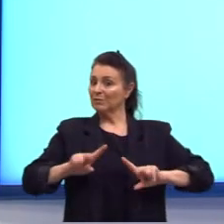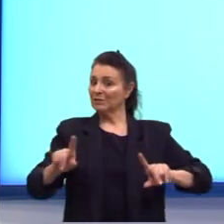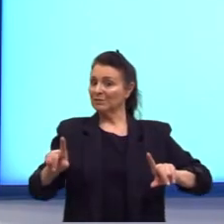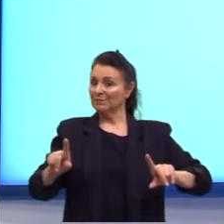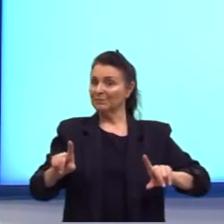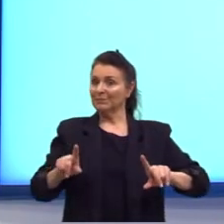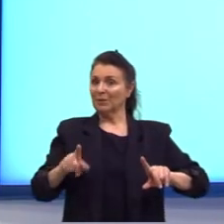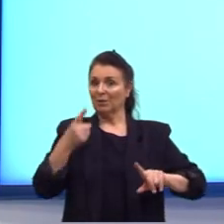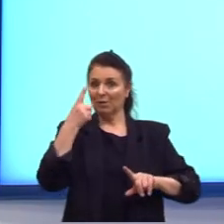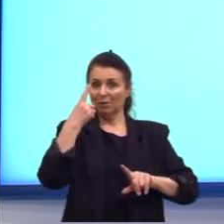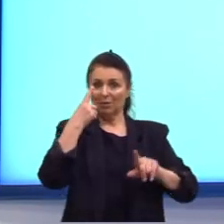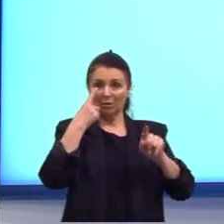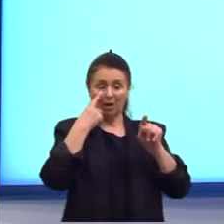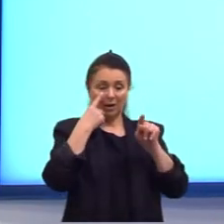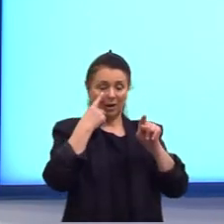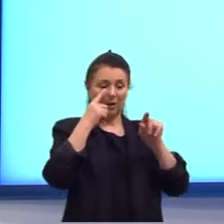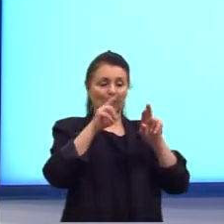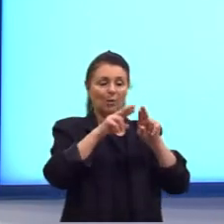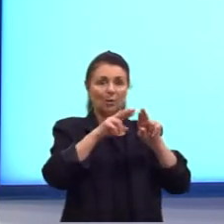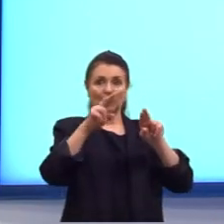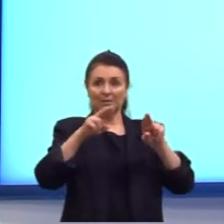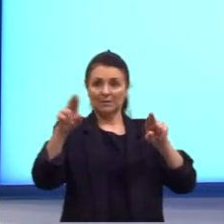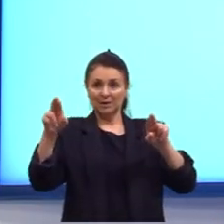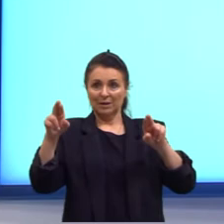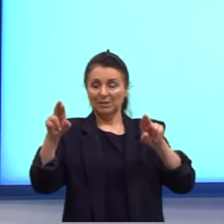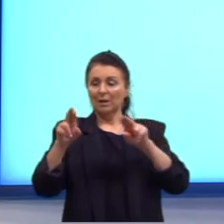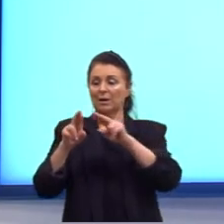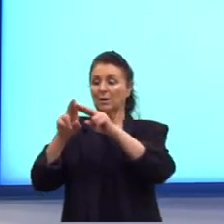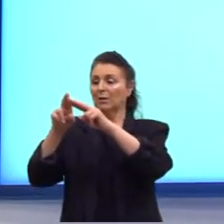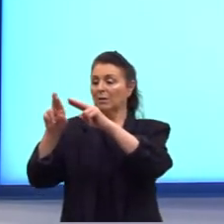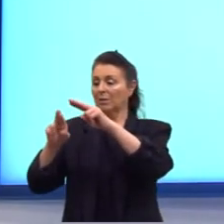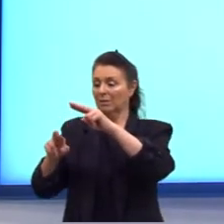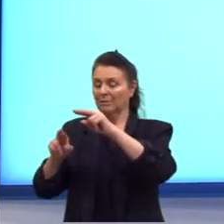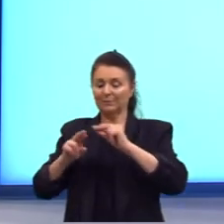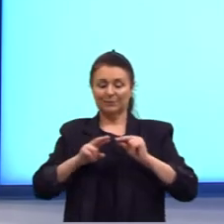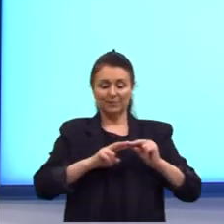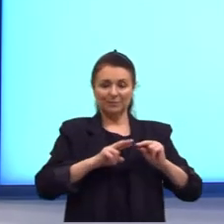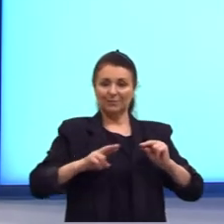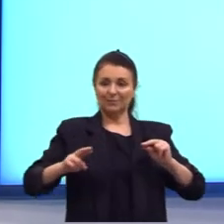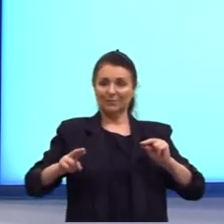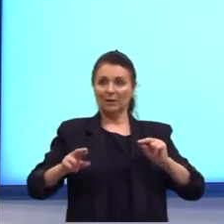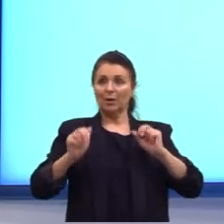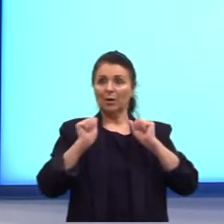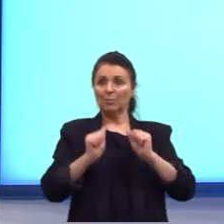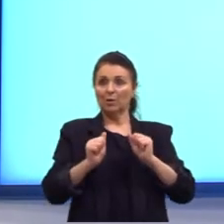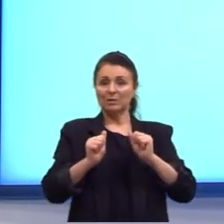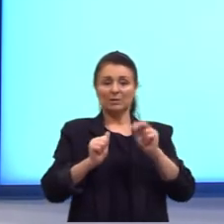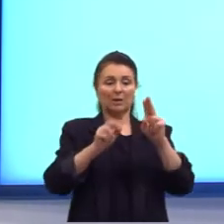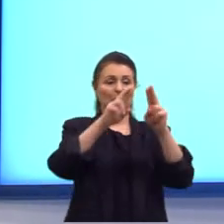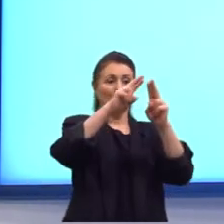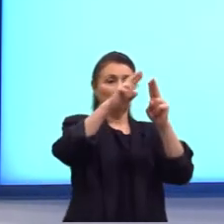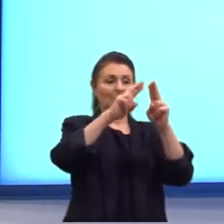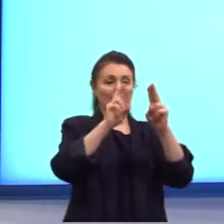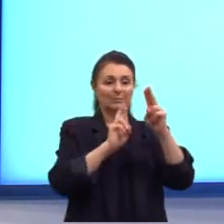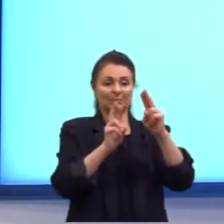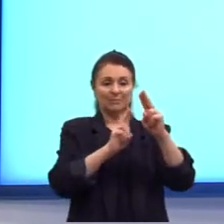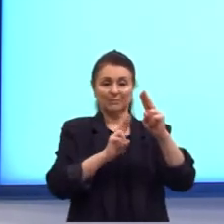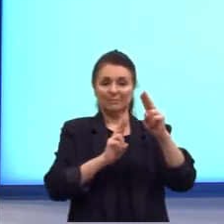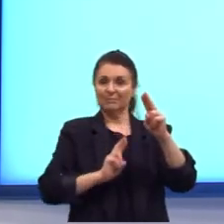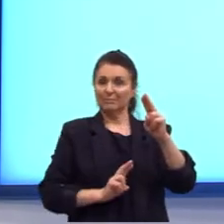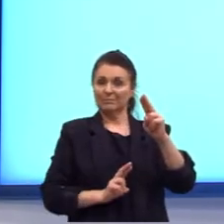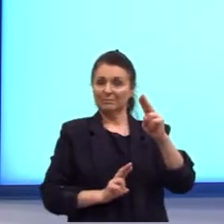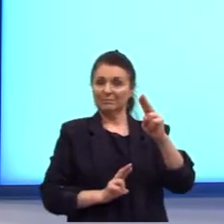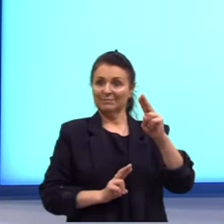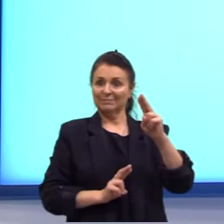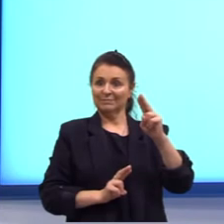colocar desta forma aqui um resistor aqui outro aqui outro aqui né eu posso colocar ele virado né